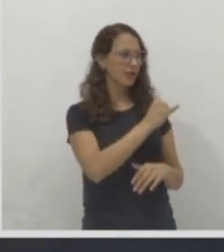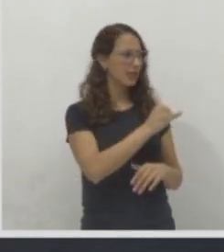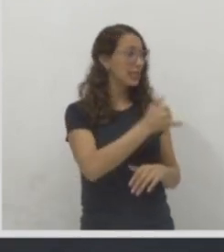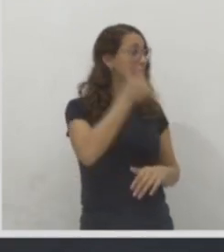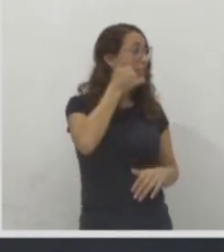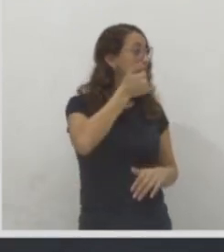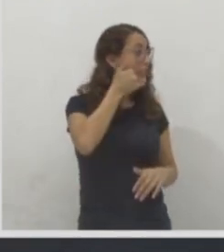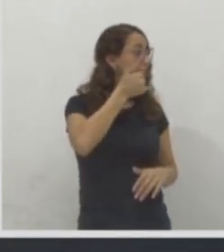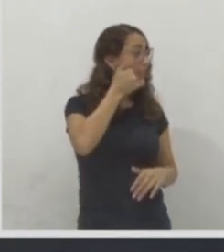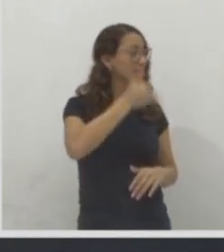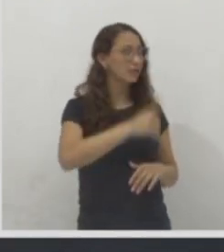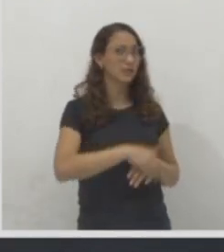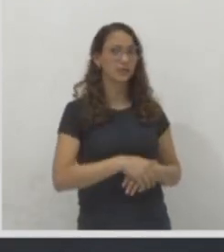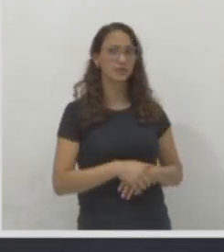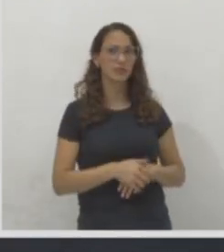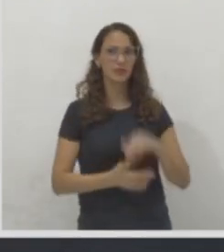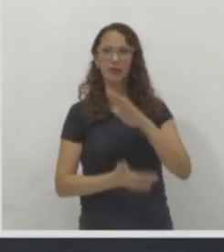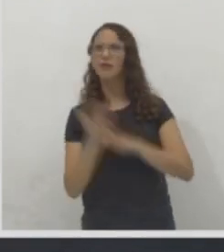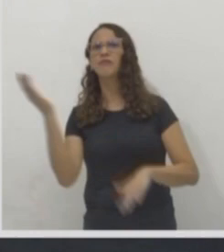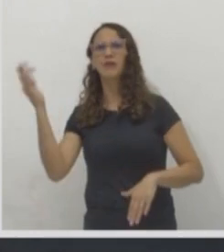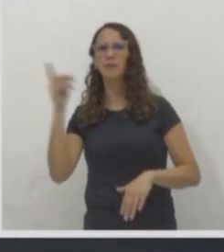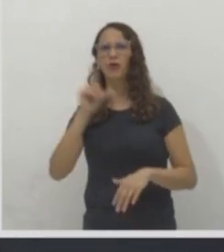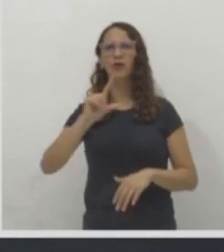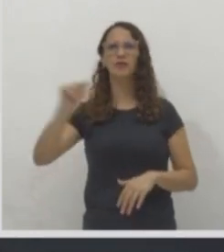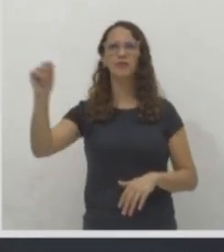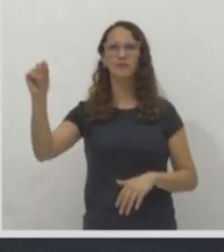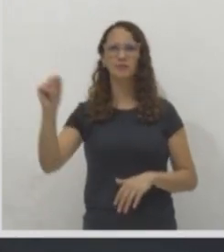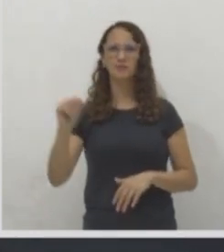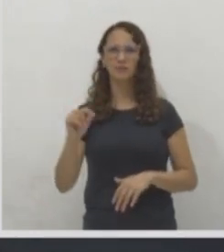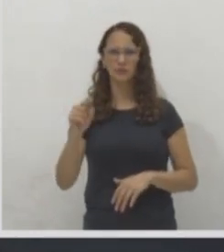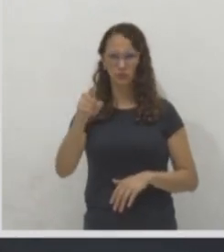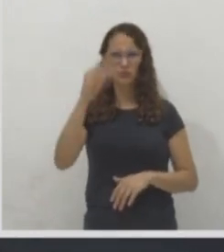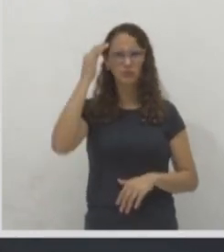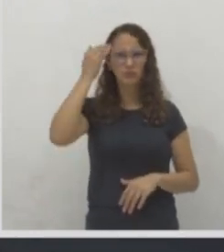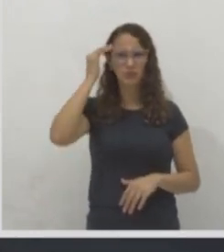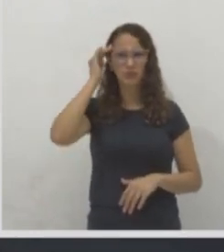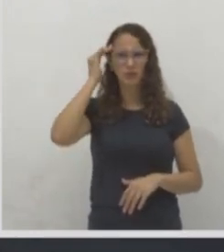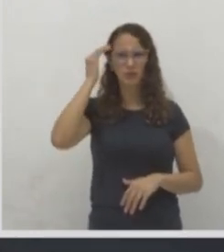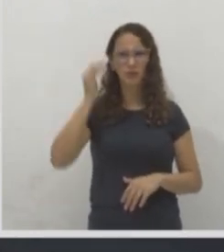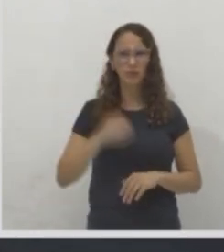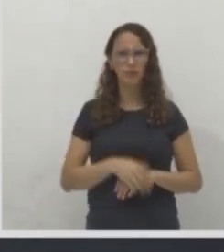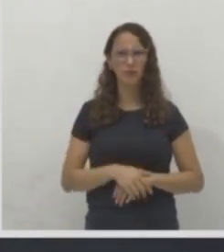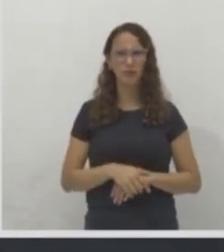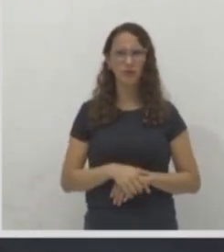liga, e vai embora. Você compreendeu?